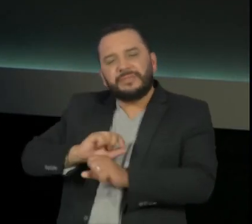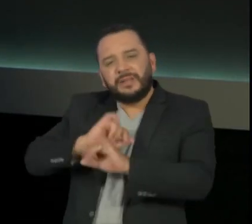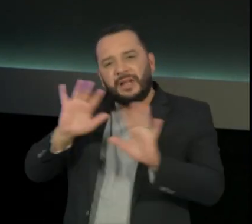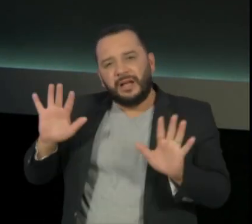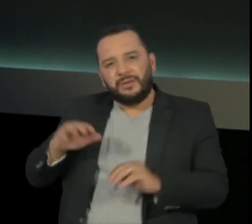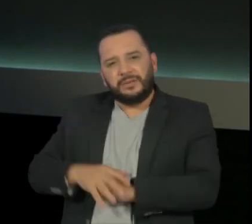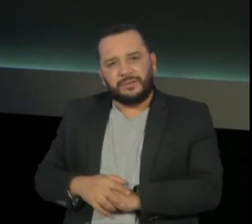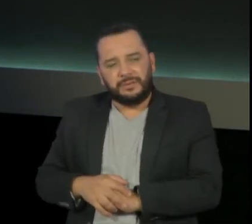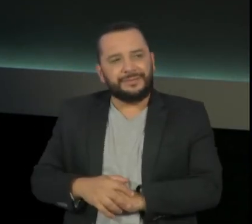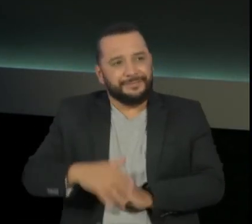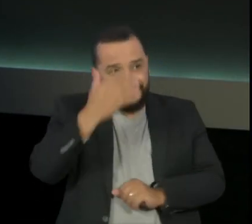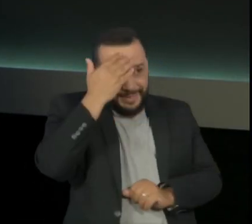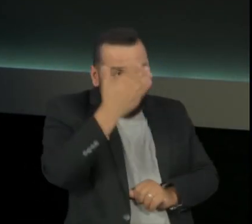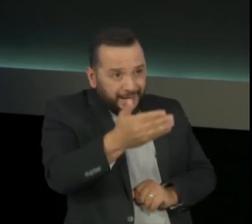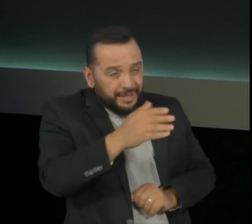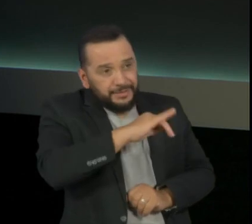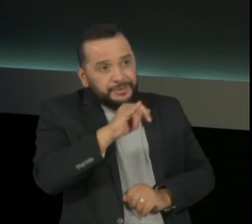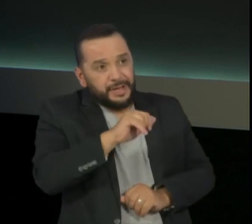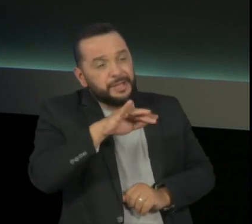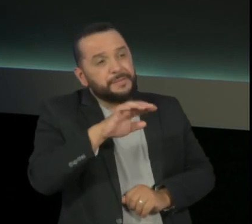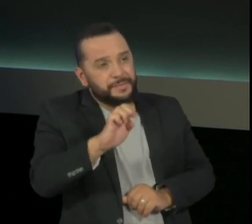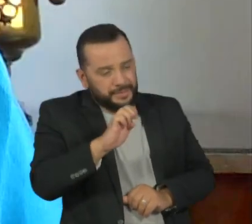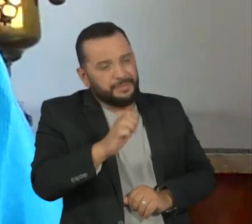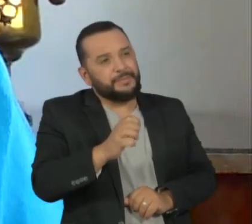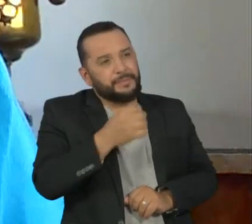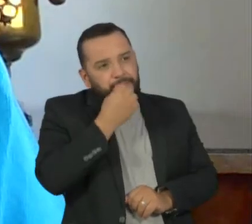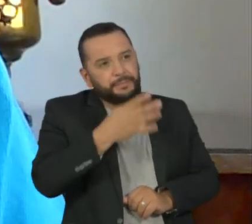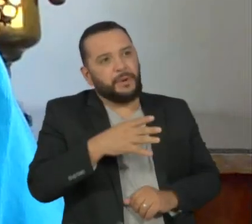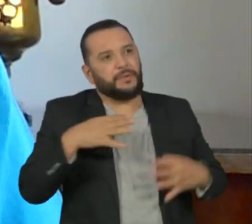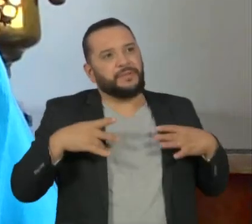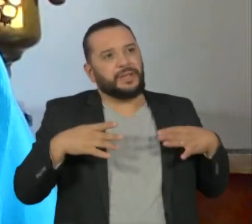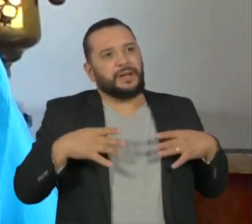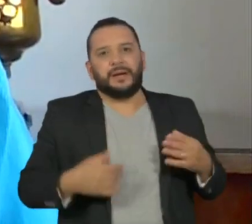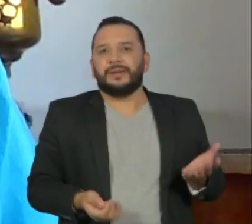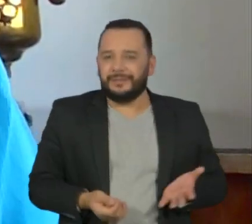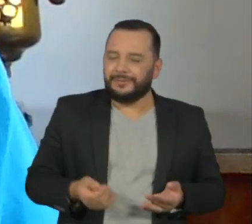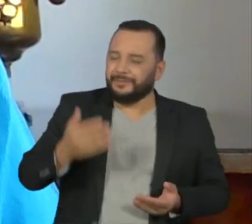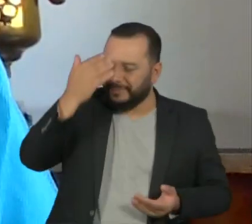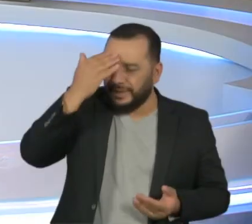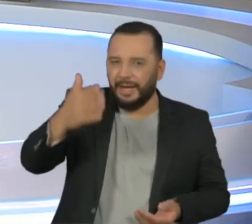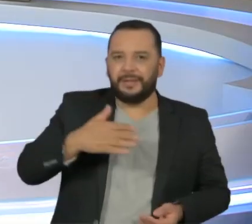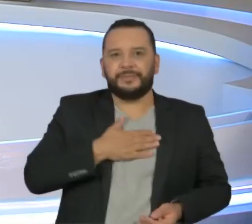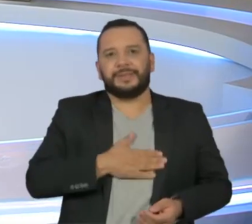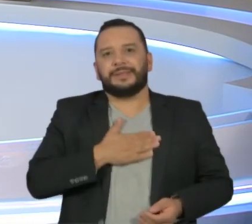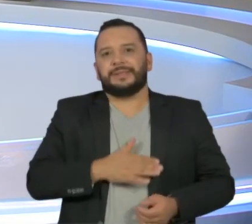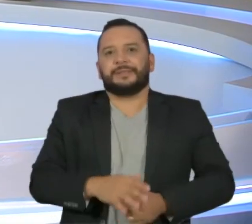aula, pela participação no Jornal da Tarde. Até uma próxima. Bom feriado. Foi um prazer. Obrigado.